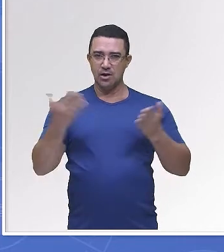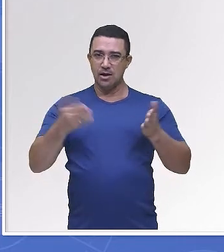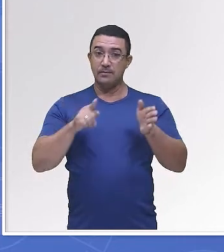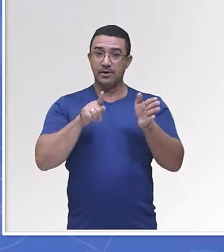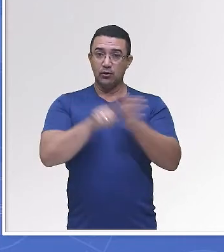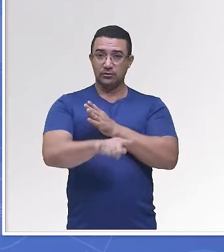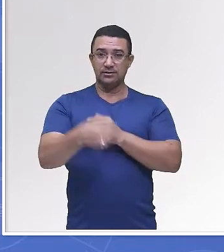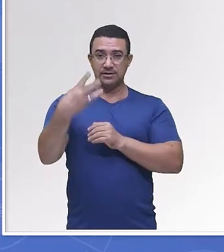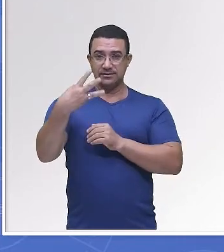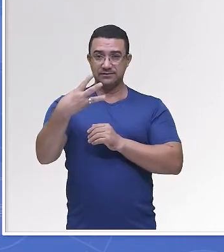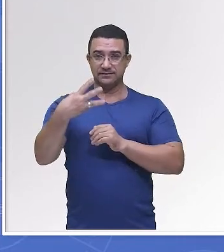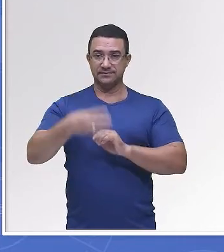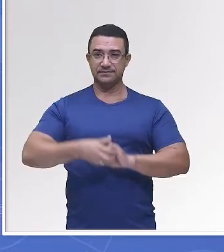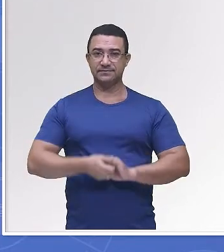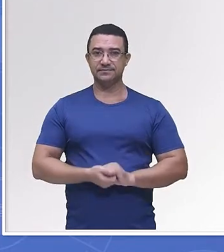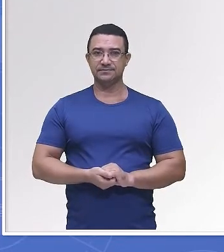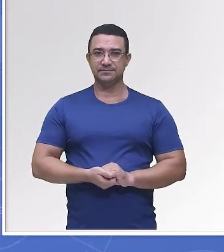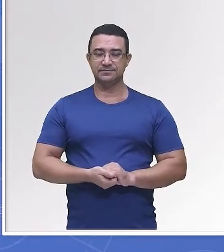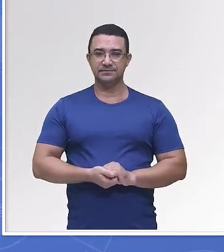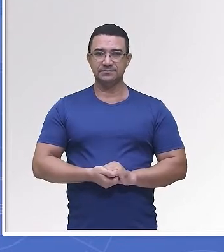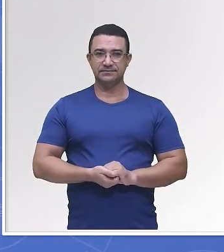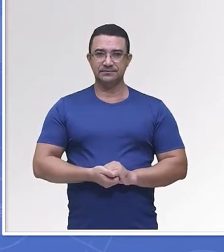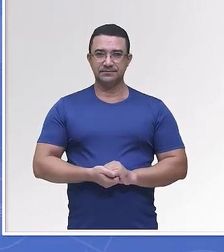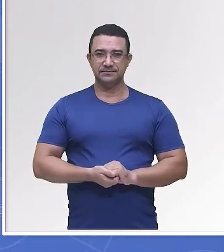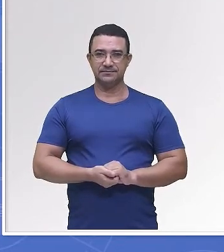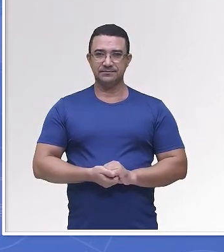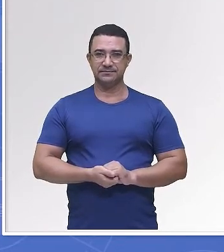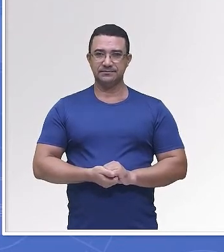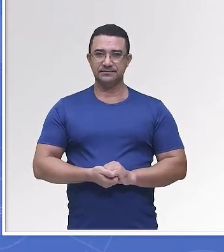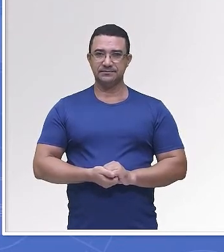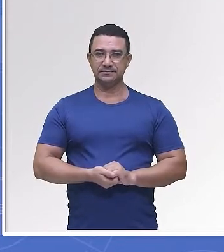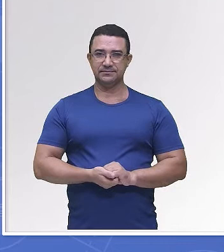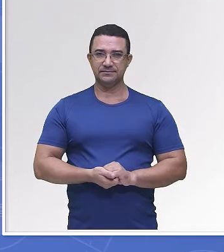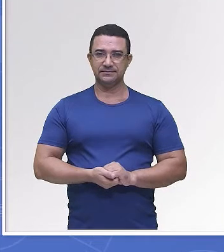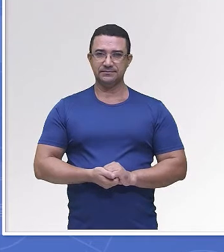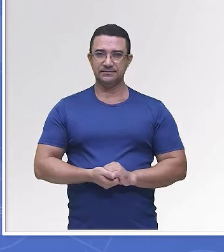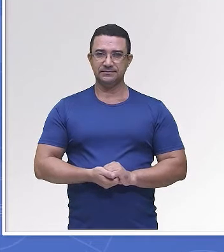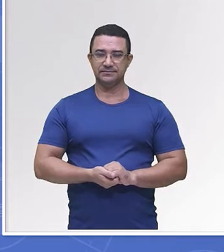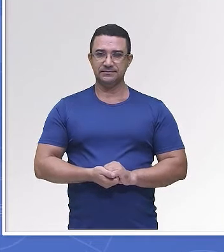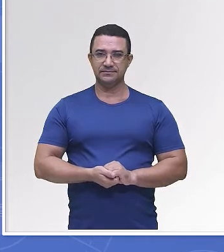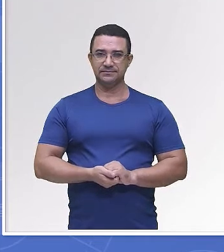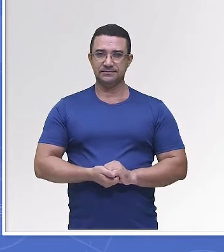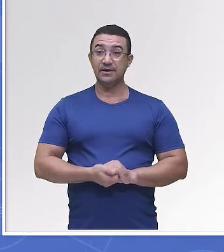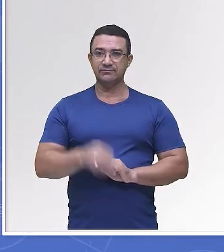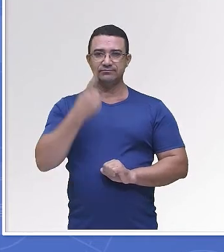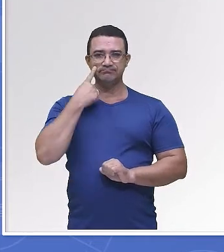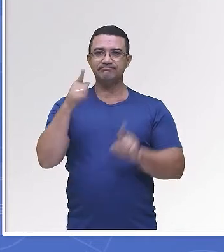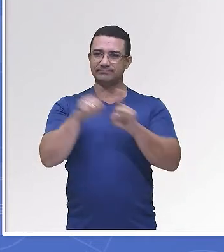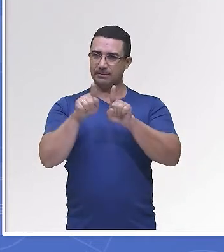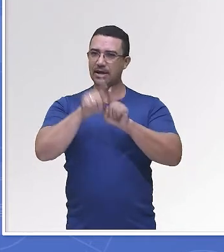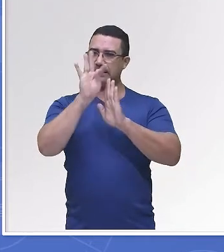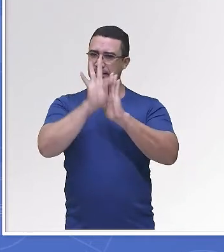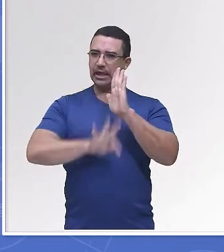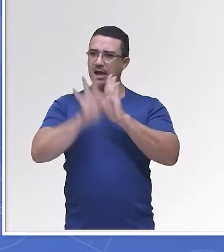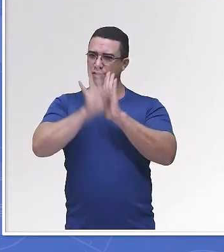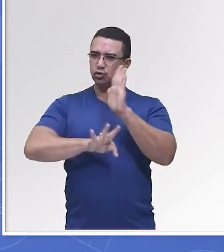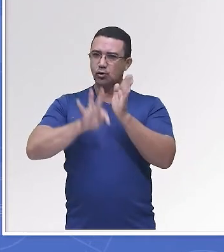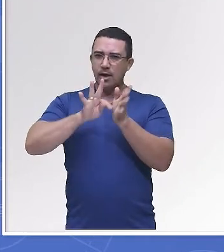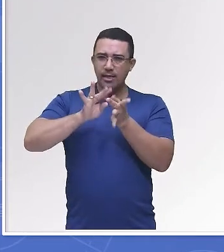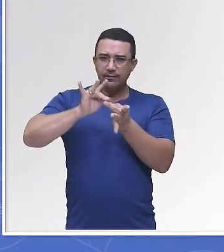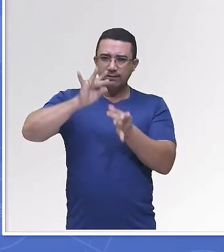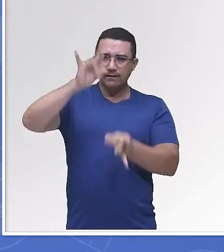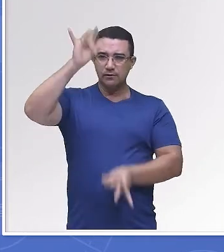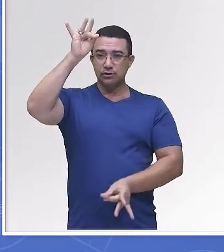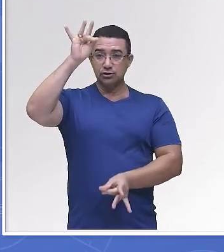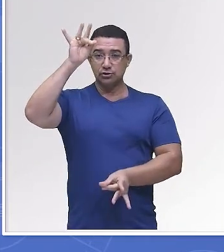aí. A nossa terceira questão, novamente, um texto descritivo, porque é o nosso